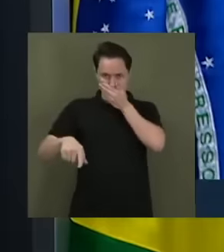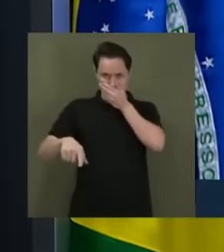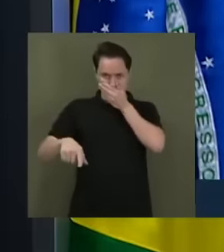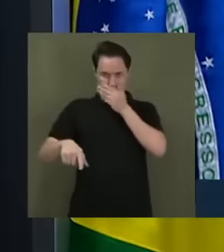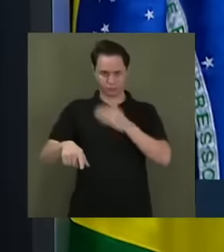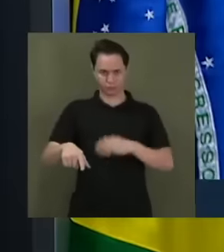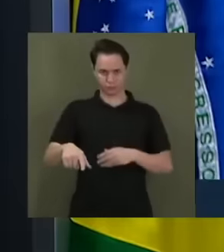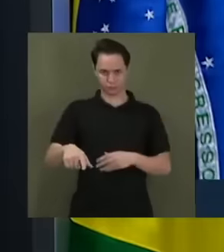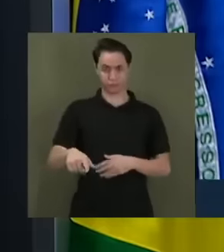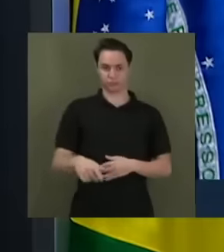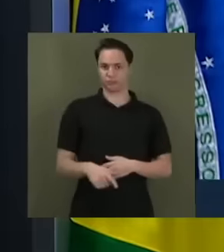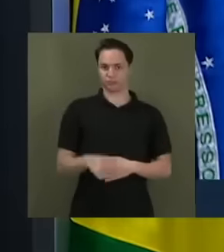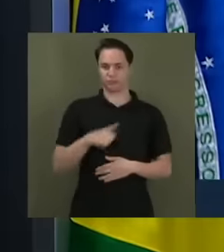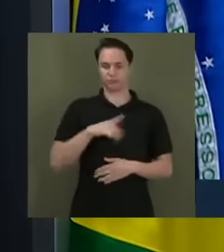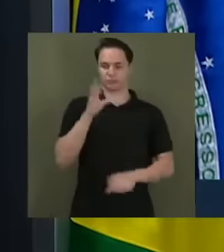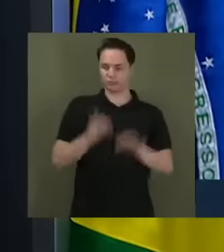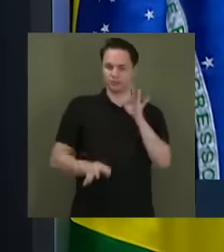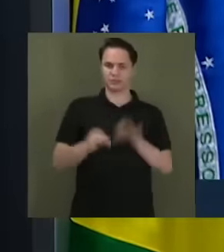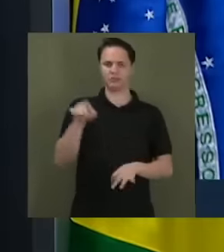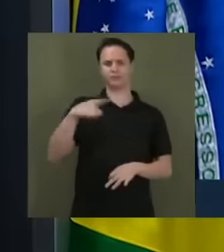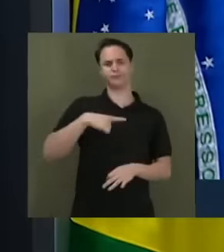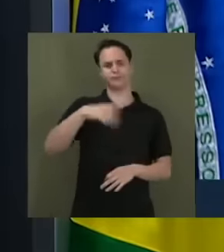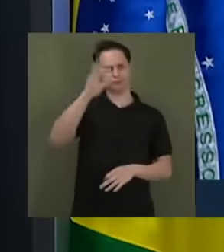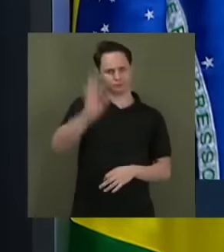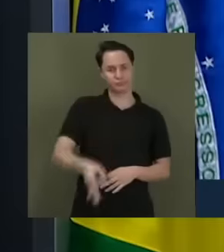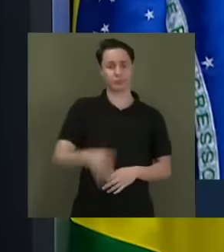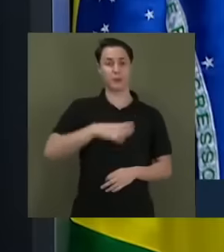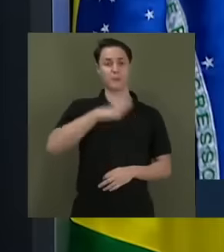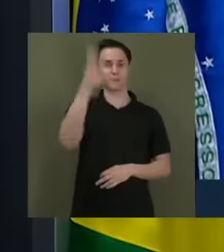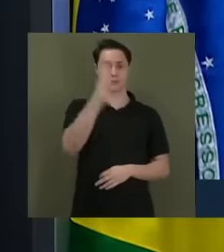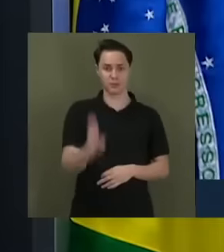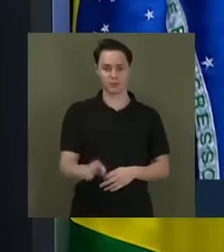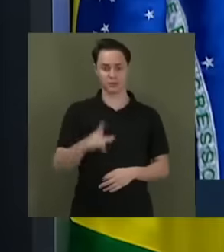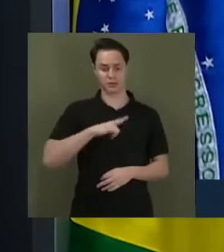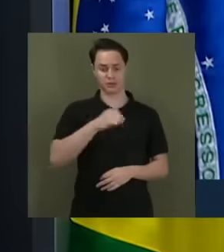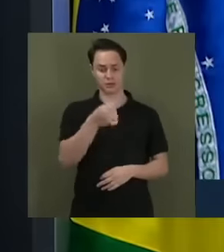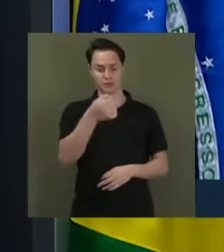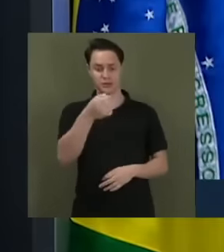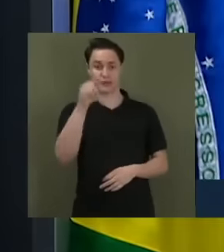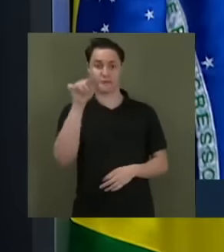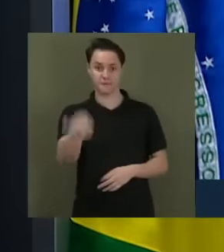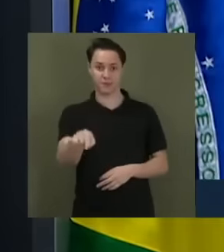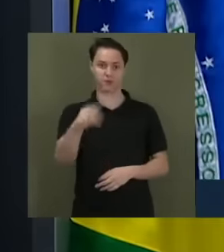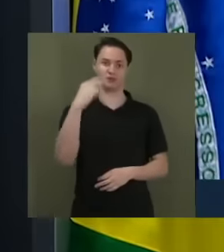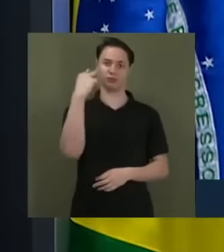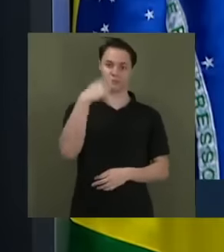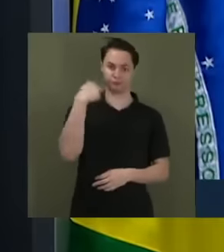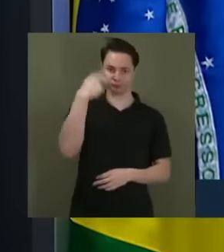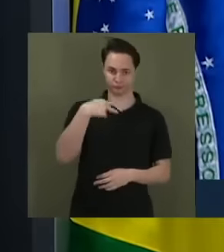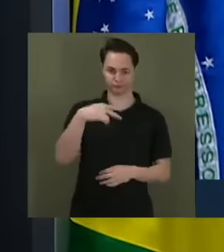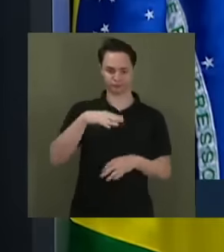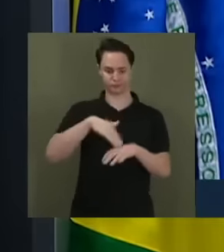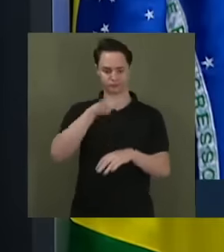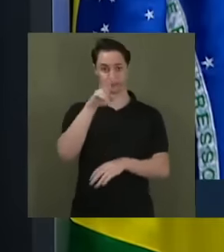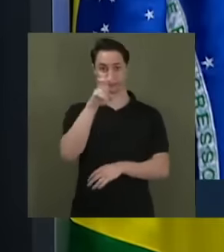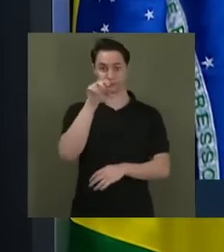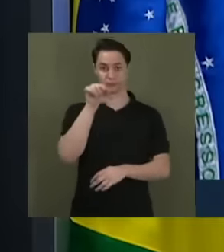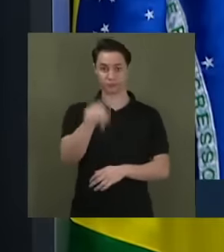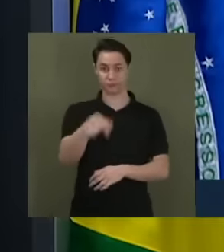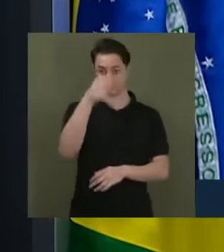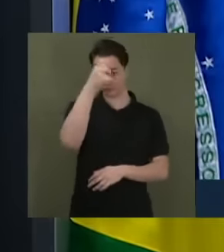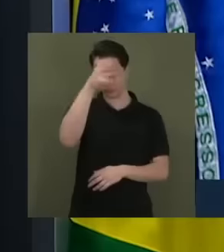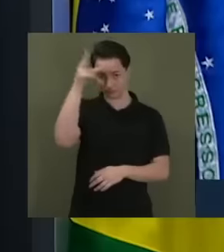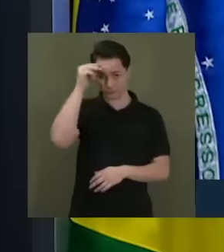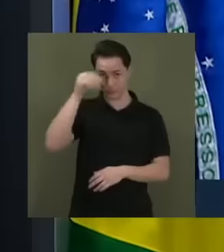justiça nisso ele tá correto o Brasil tem quase 60.000 vereadores mais de 5.000 prefeitos e